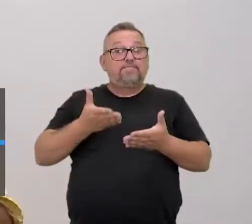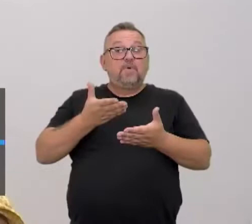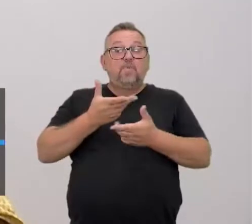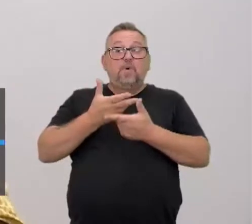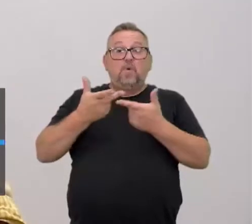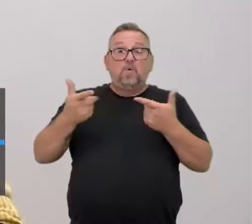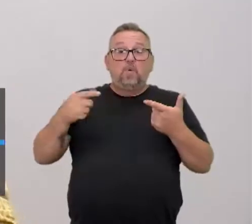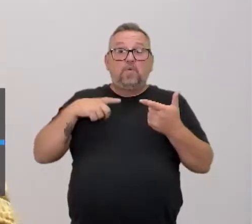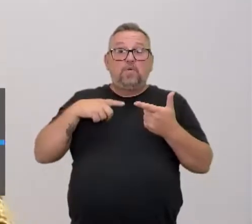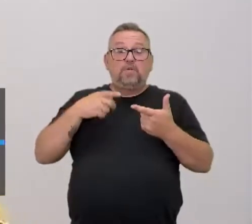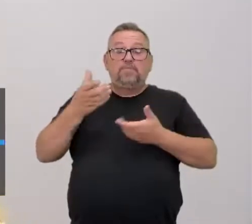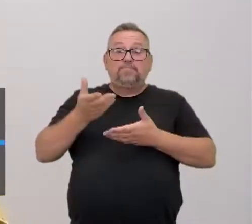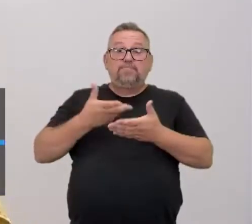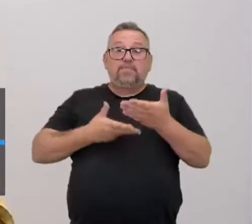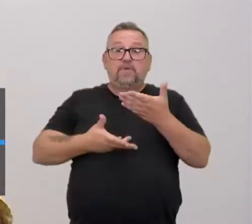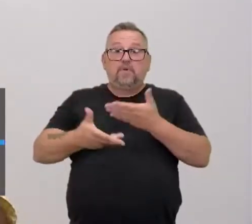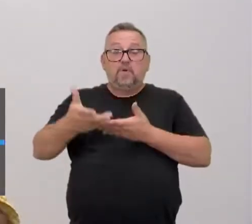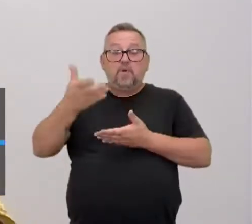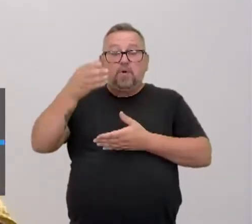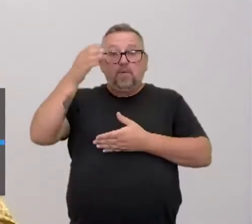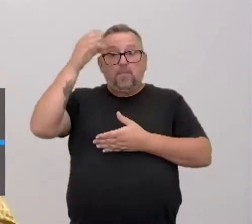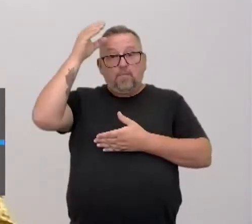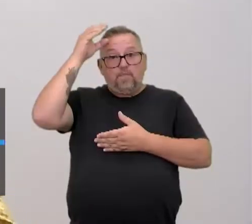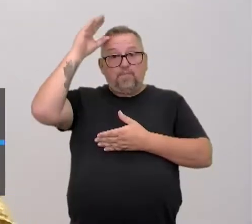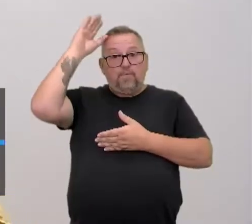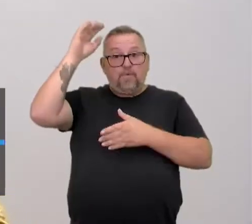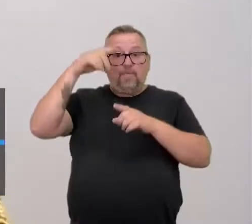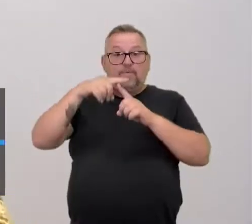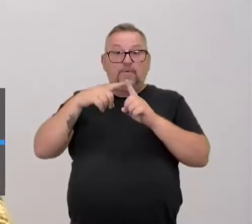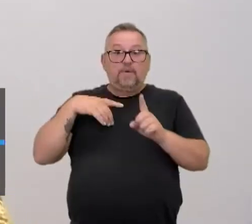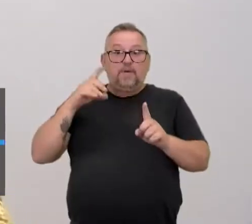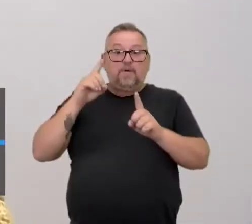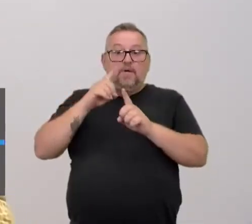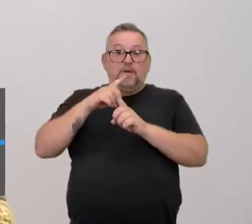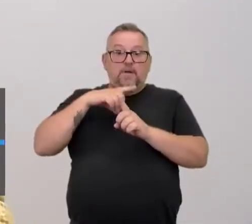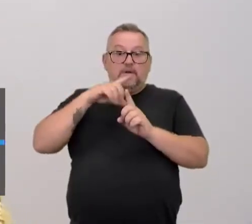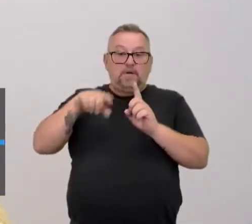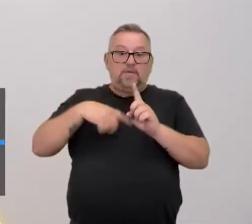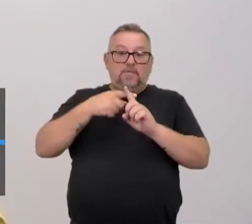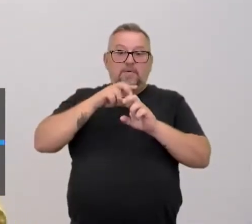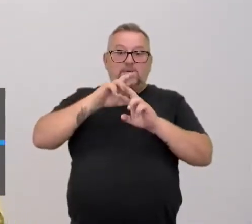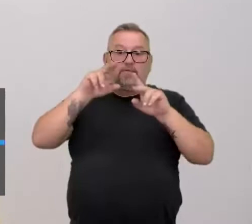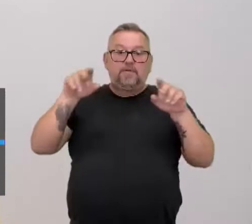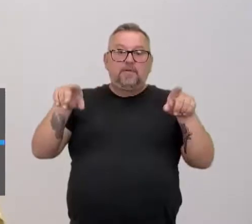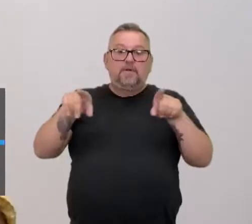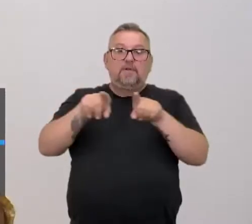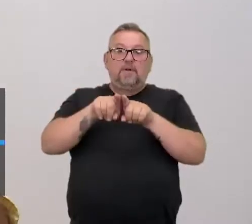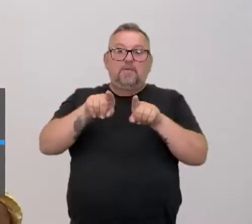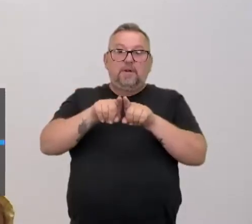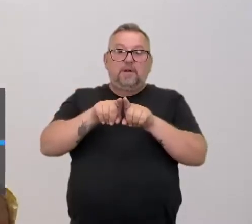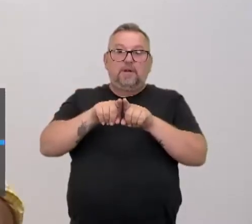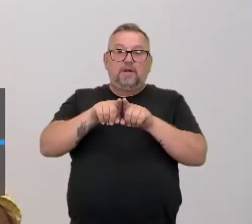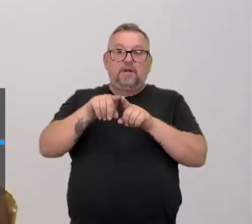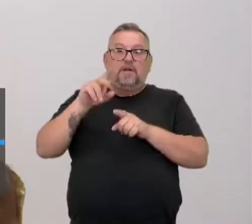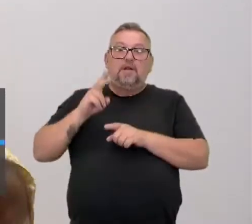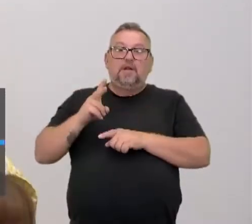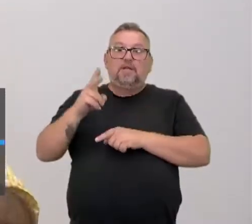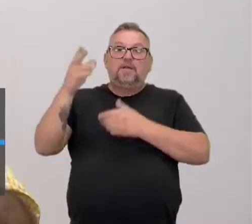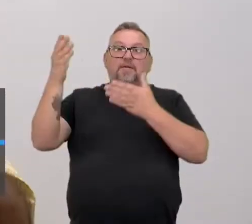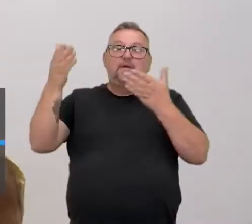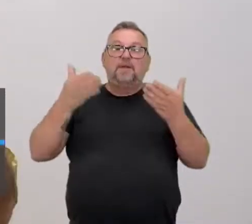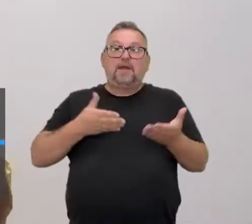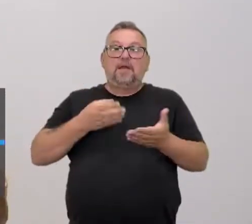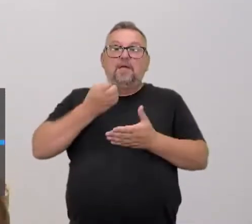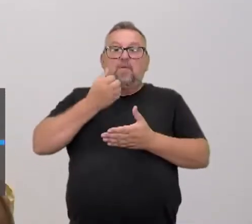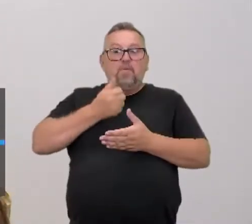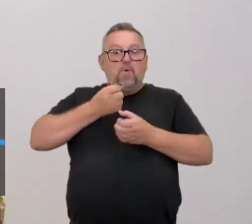um ao outro, por causa das abordagens que acabam sendo mais diversas, e isso sempre traz